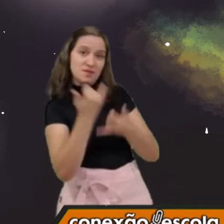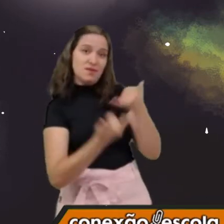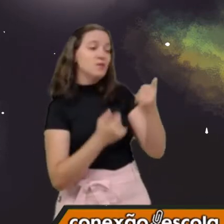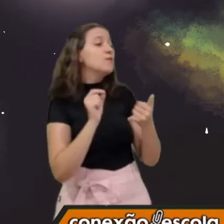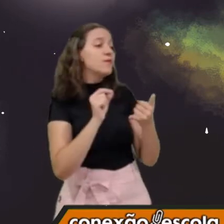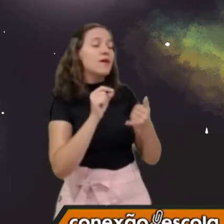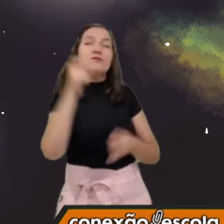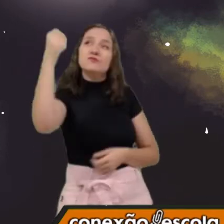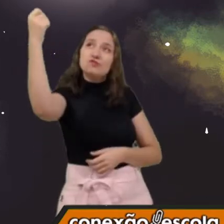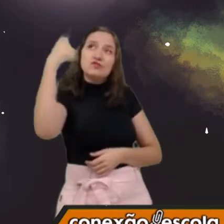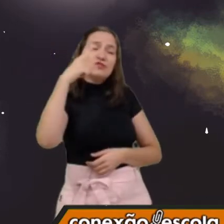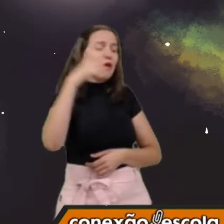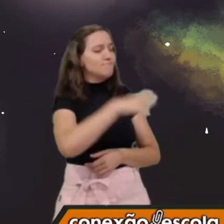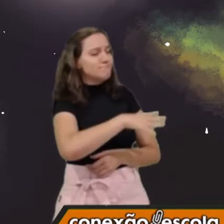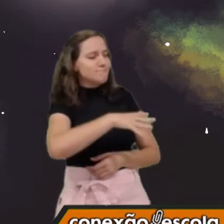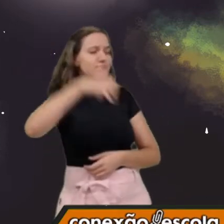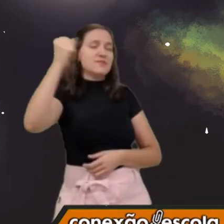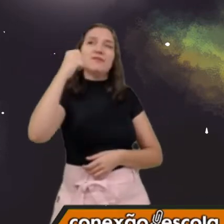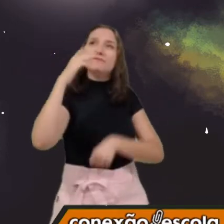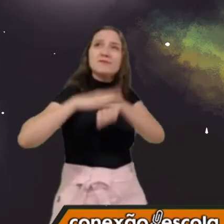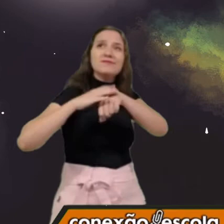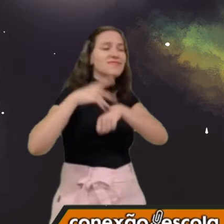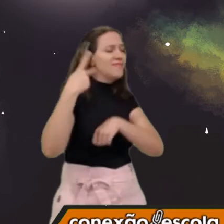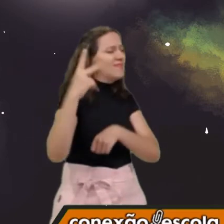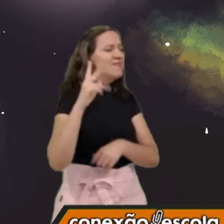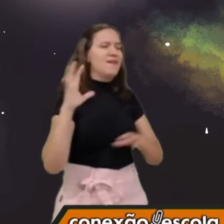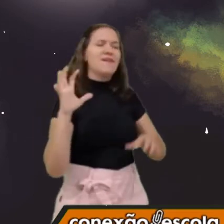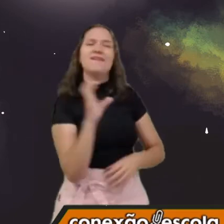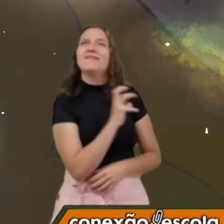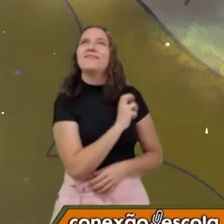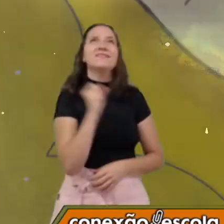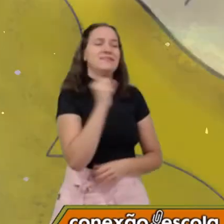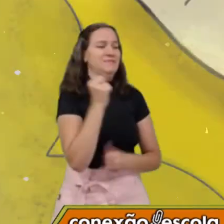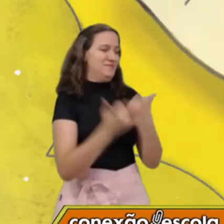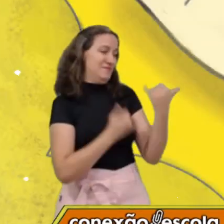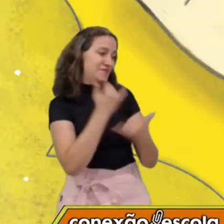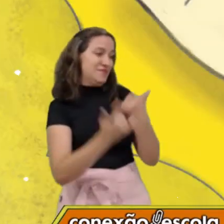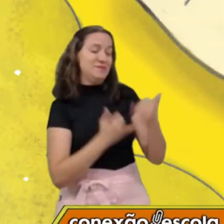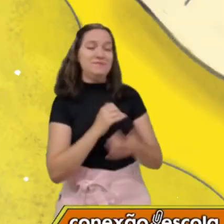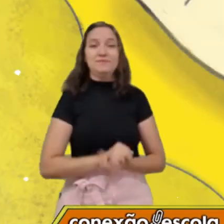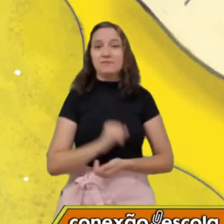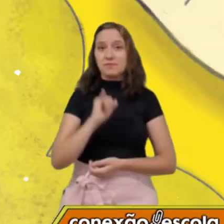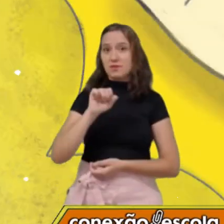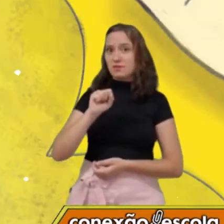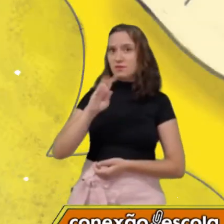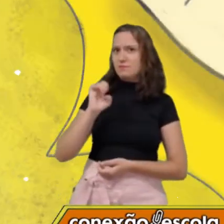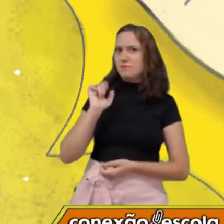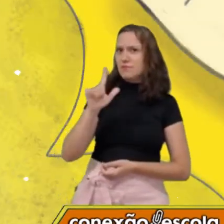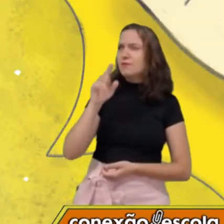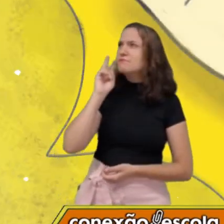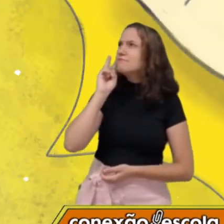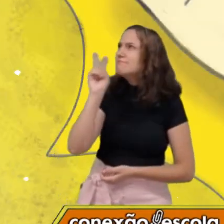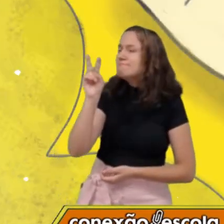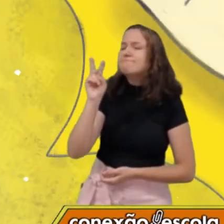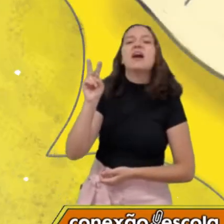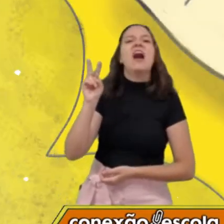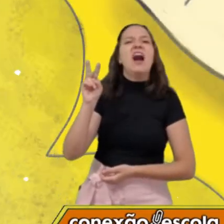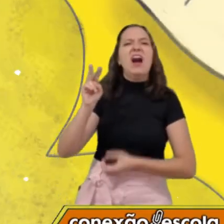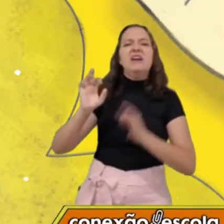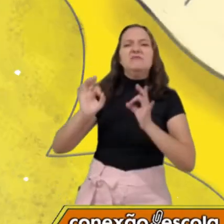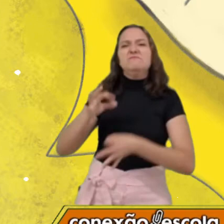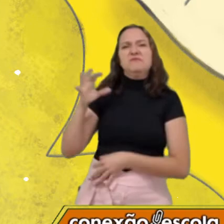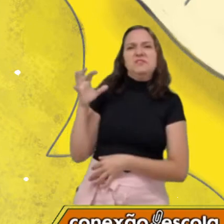estão com sol ele é muito brincalhão Isabel tem